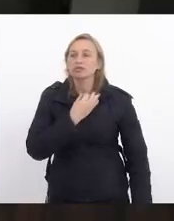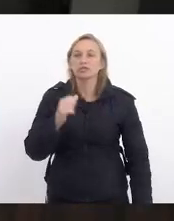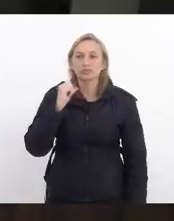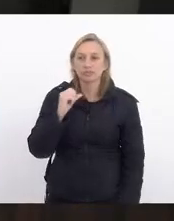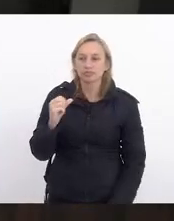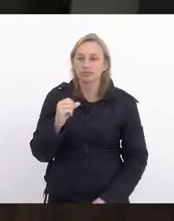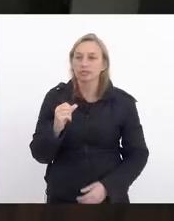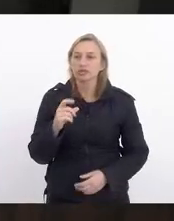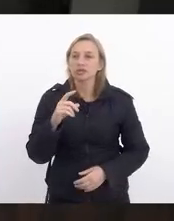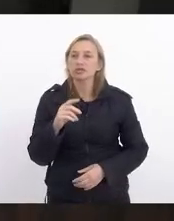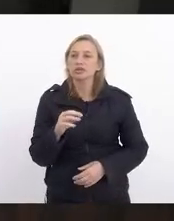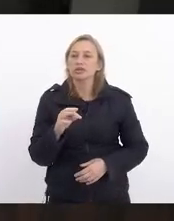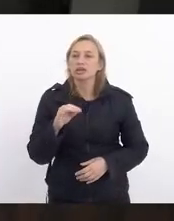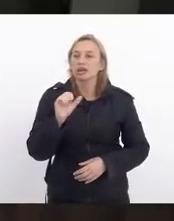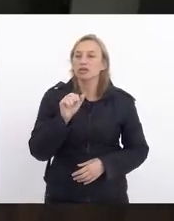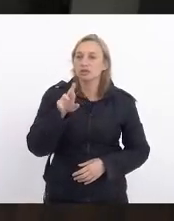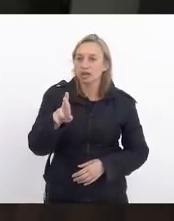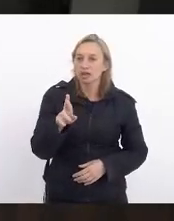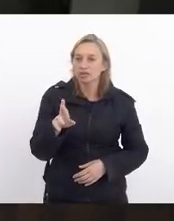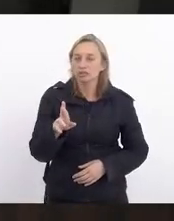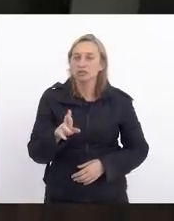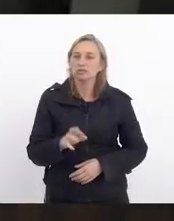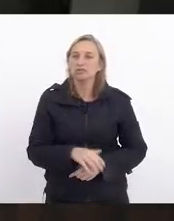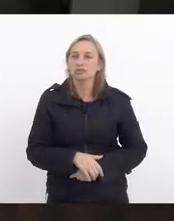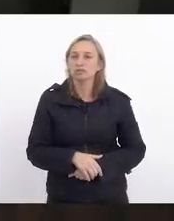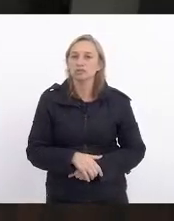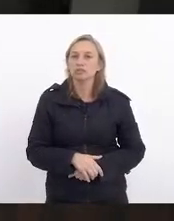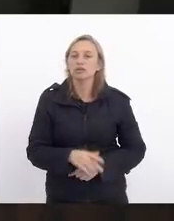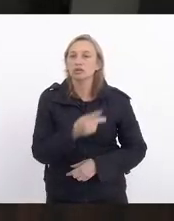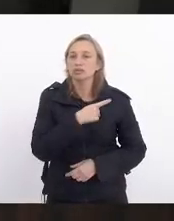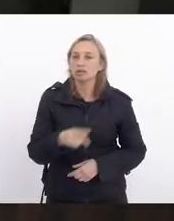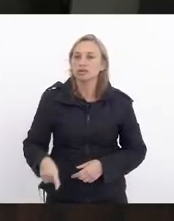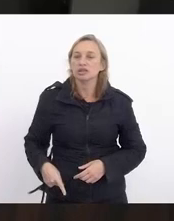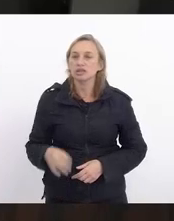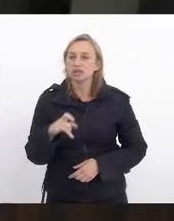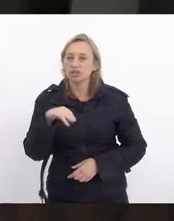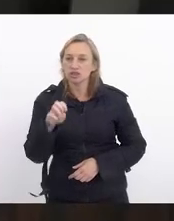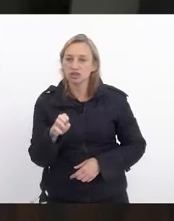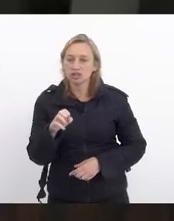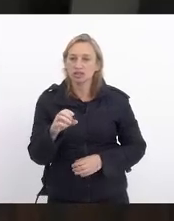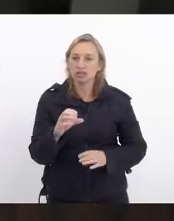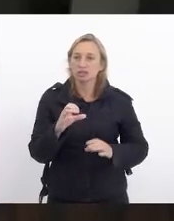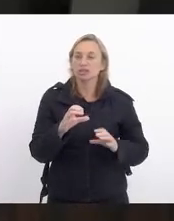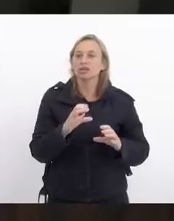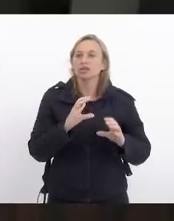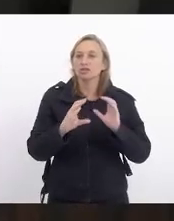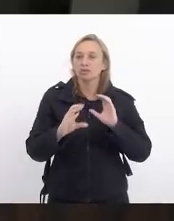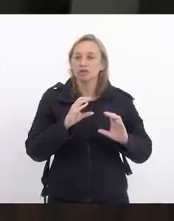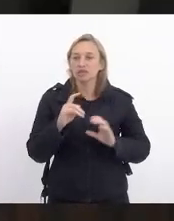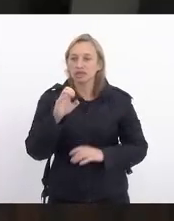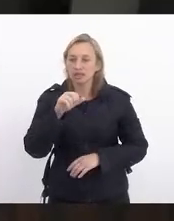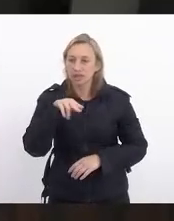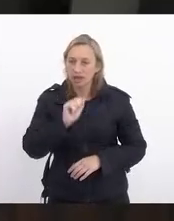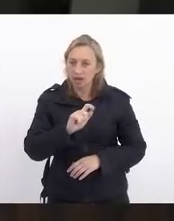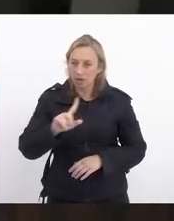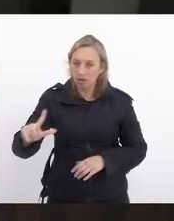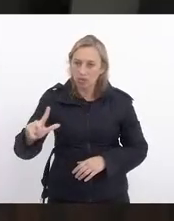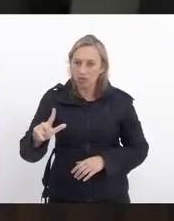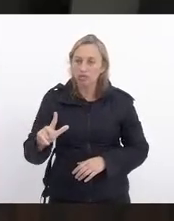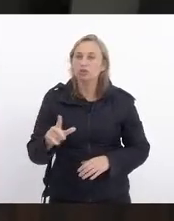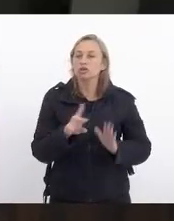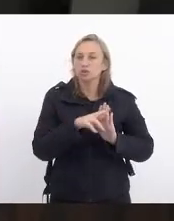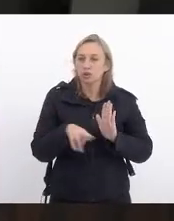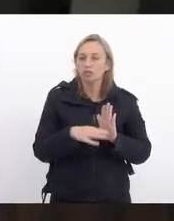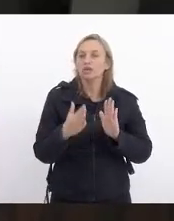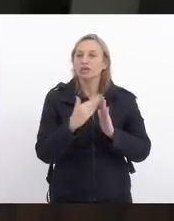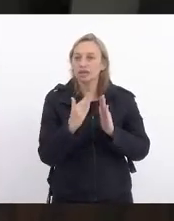Cidadão do Estado de Janeiro ao Senhor Leonardo Euler de Moraes presidente da Agência Nacional de telecomunicações Anatel parecida comissão de normas internas